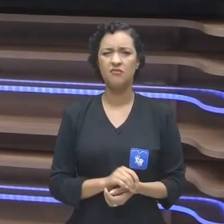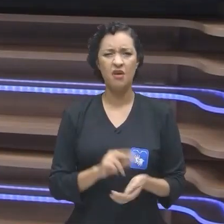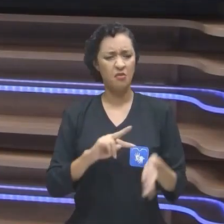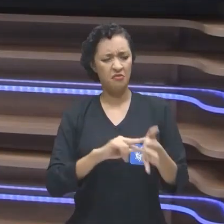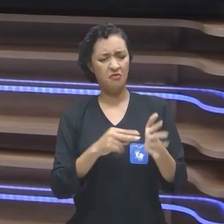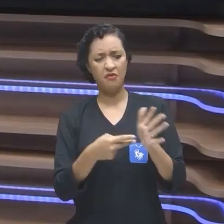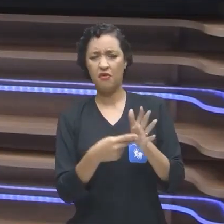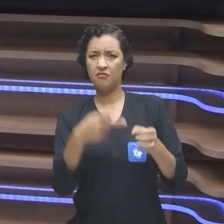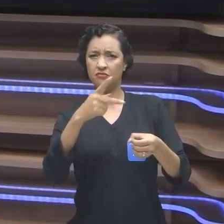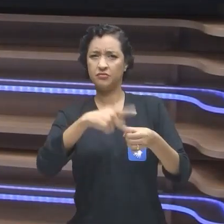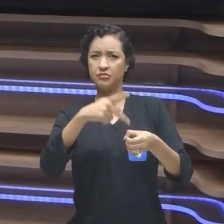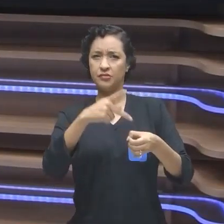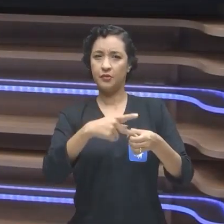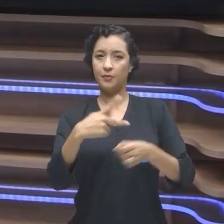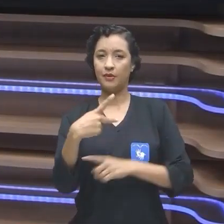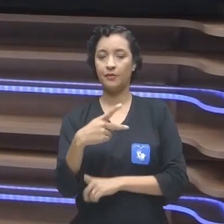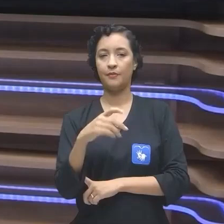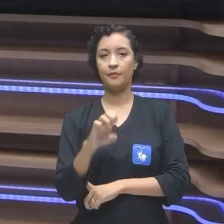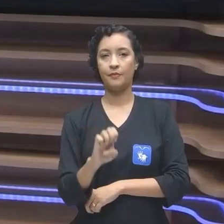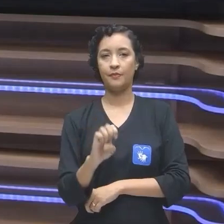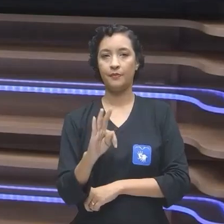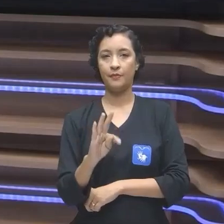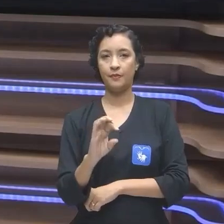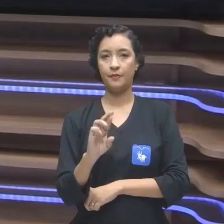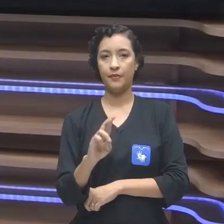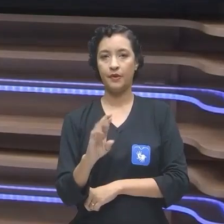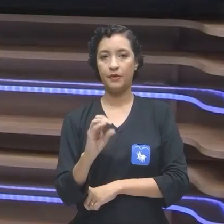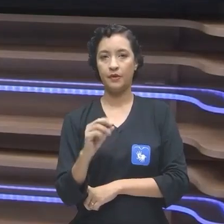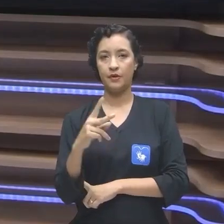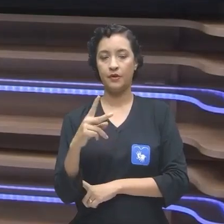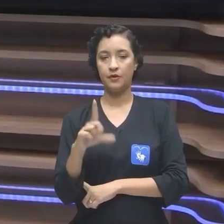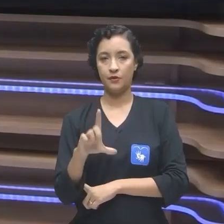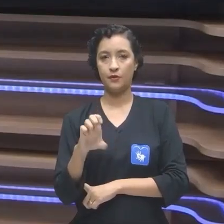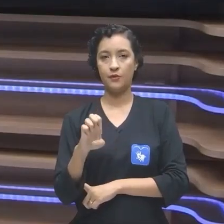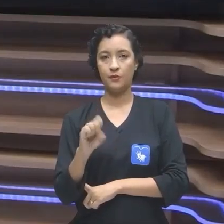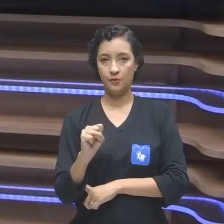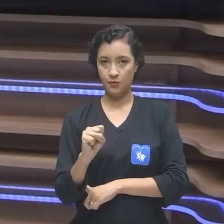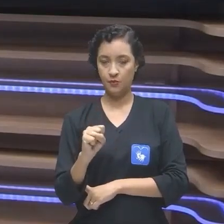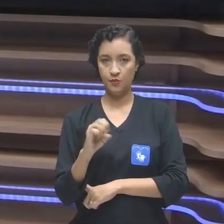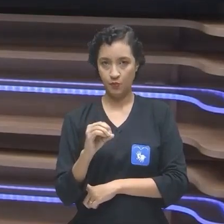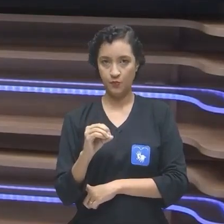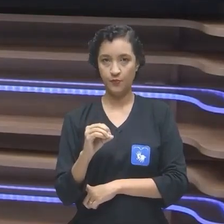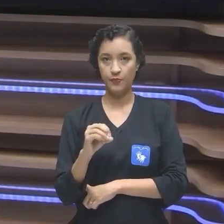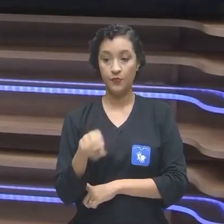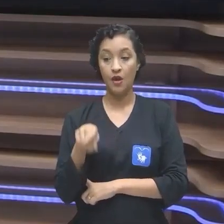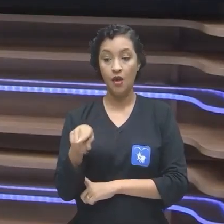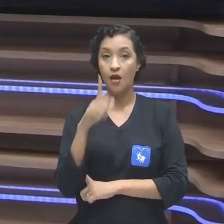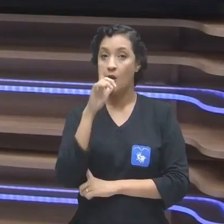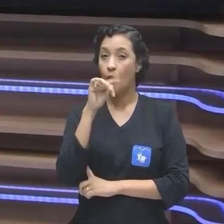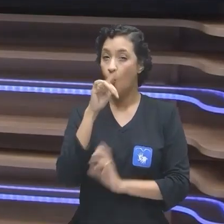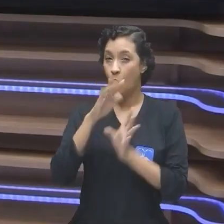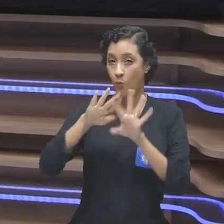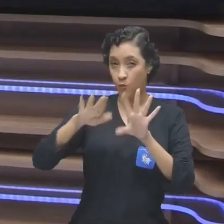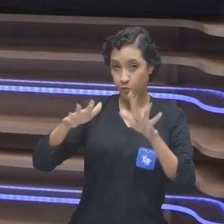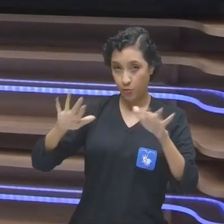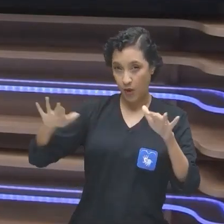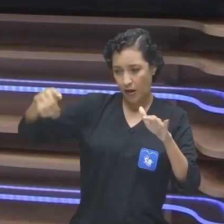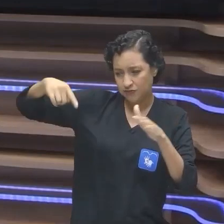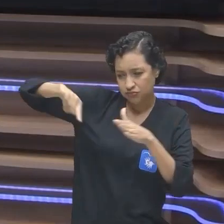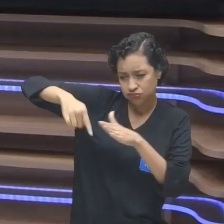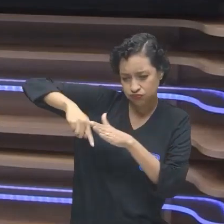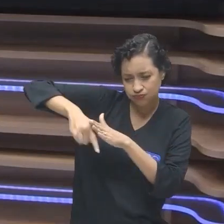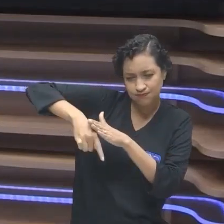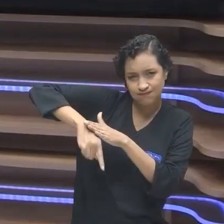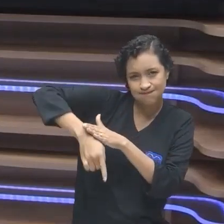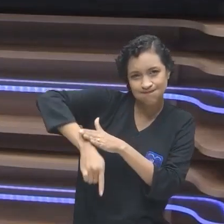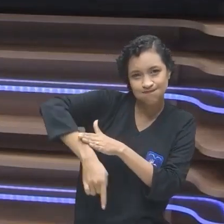petróleo? É uma substância que é retirada lá do fundo do oceano. E com o petróleo você faz muitas coisas, como